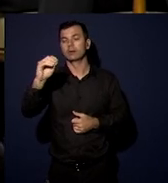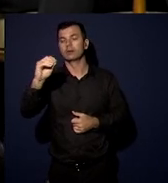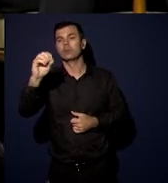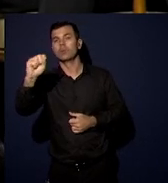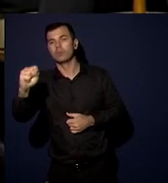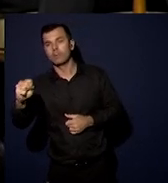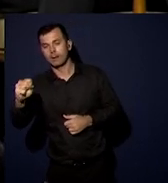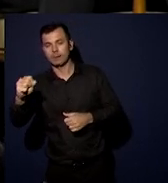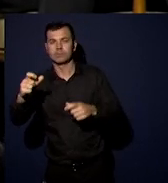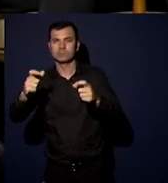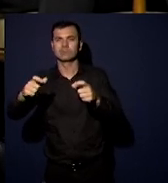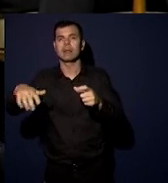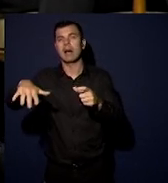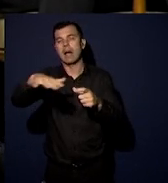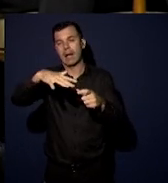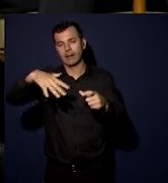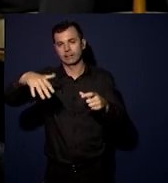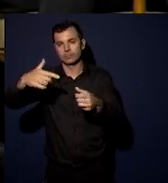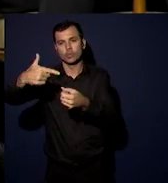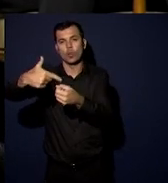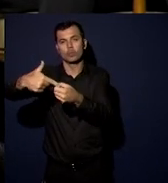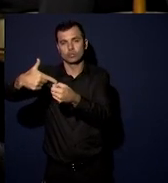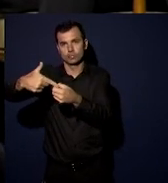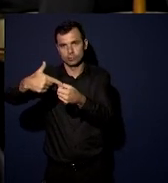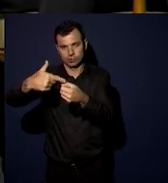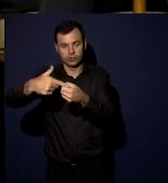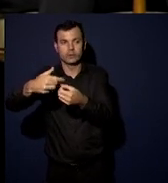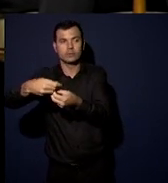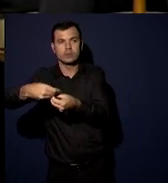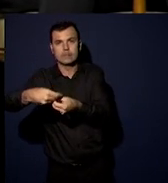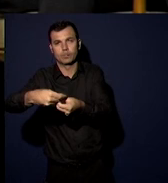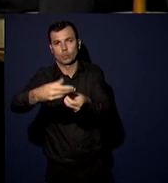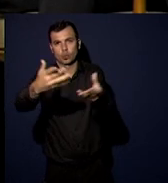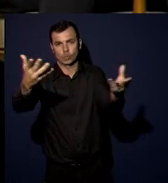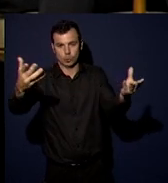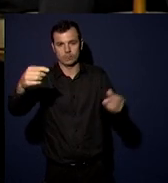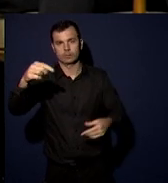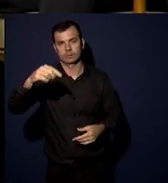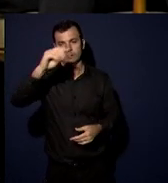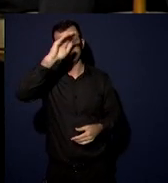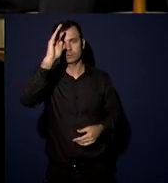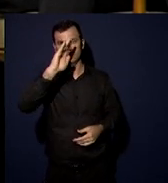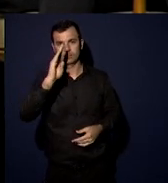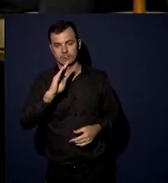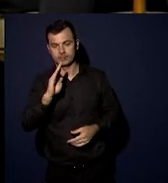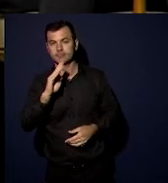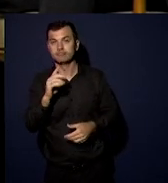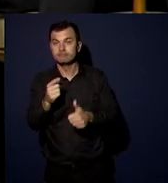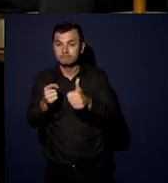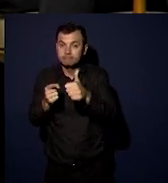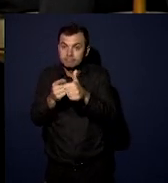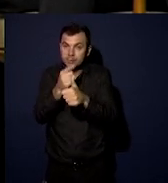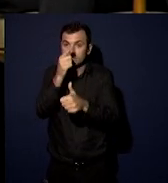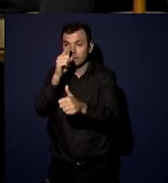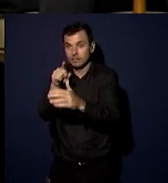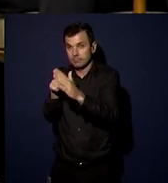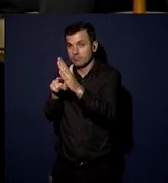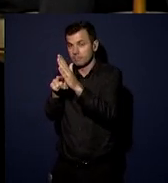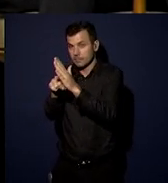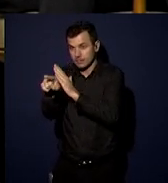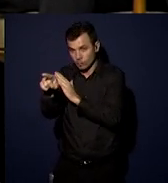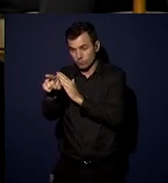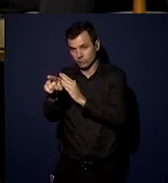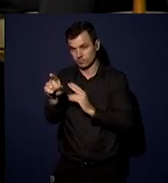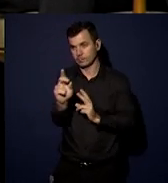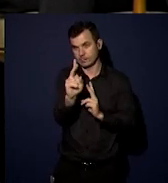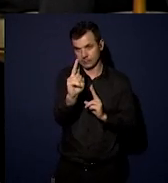lado da distribuição de combustível também um dos principais distribuidores e combustíveis no país a primeira pergunta eu vou fazer mais ou menos a